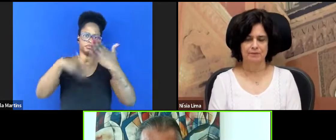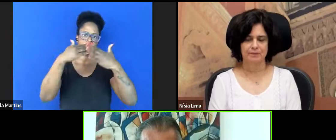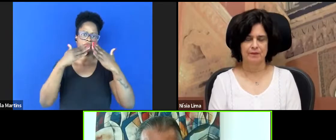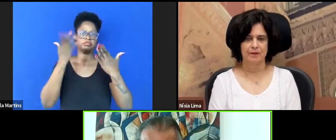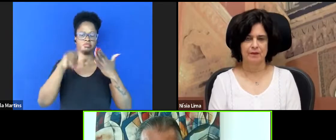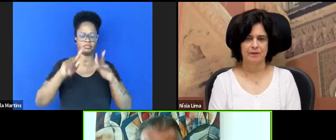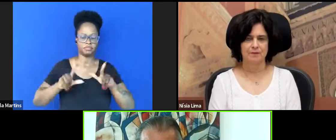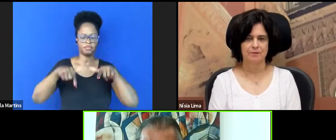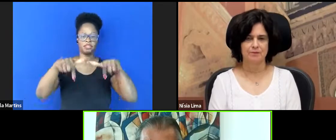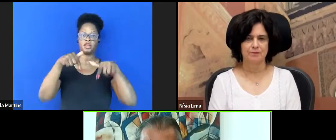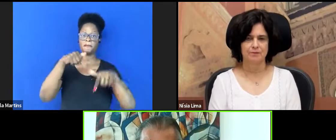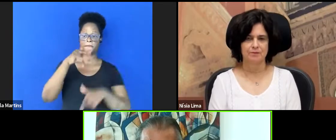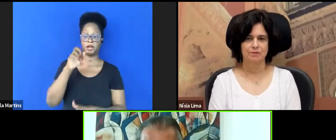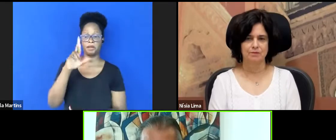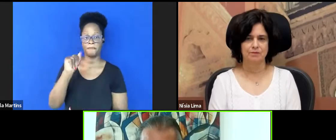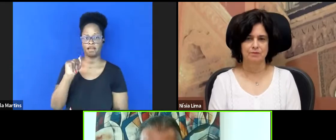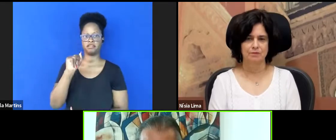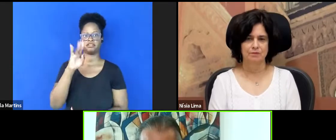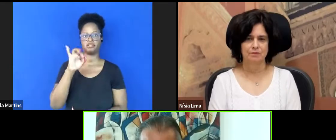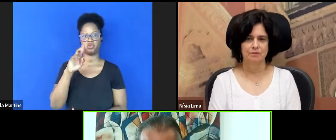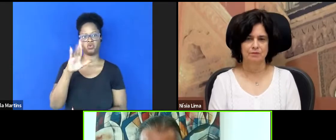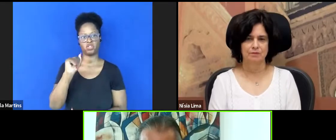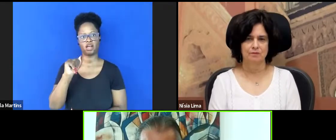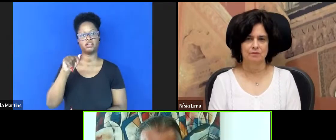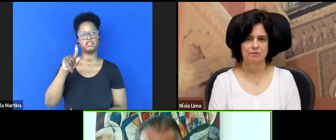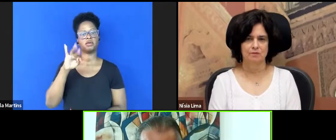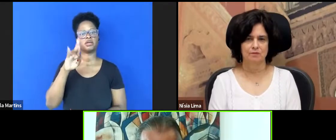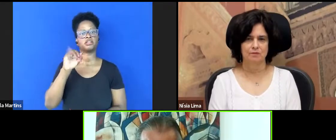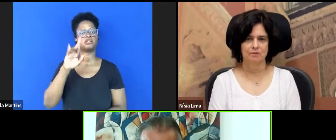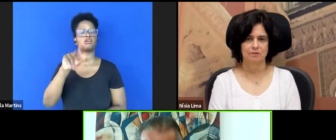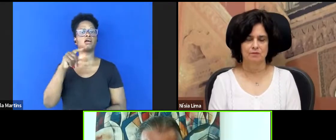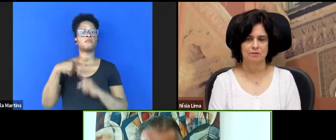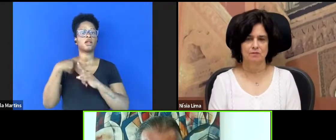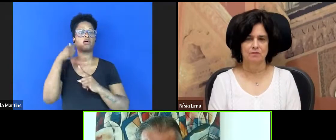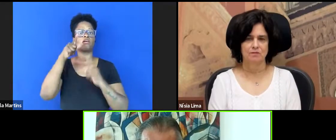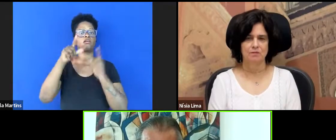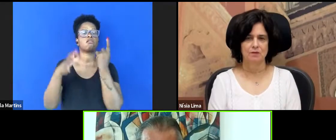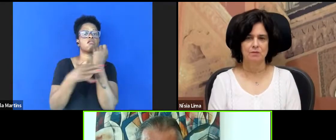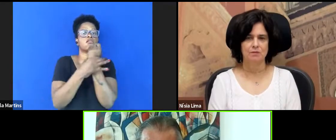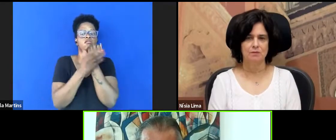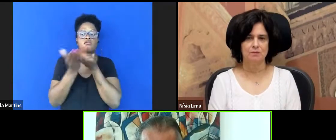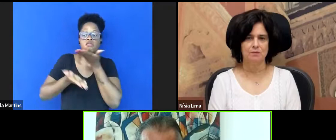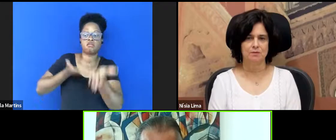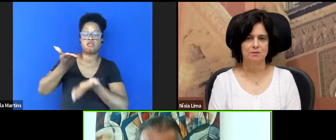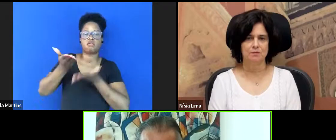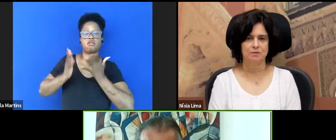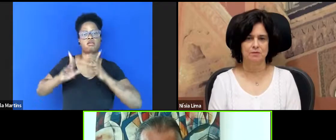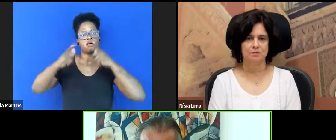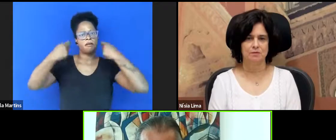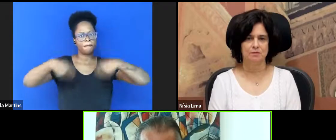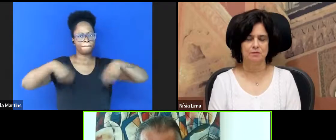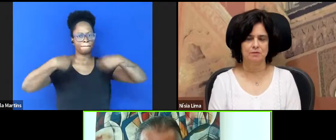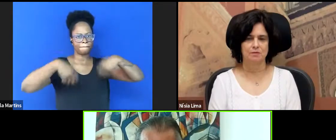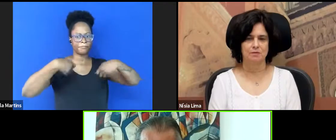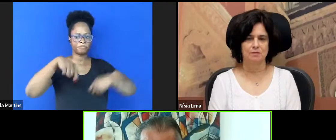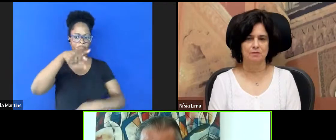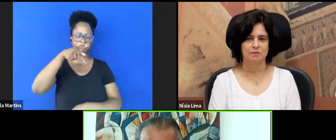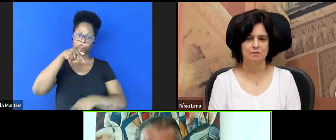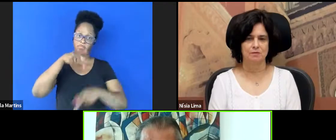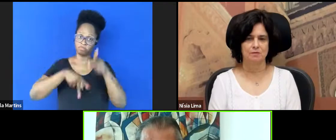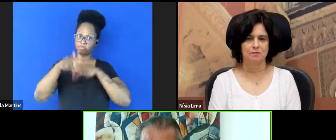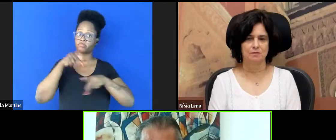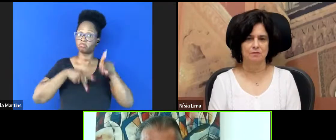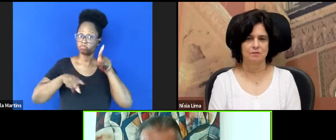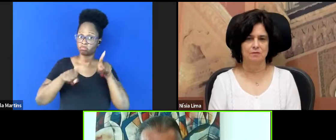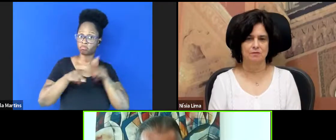primária, secundária e terciária, para garantir um atendimento adequado às necessidades da população de